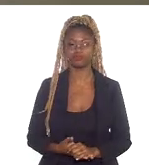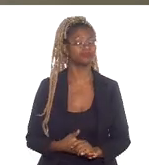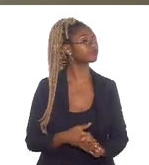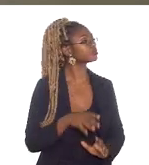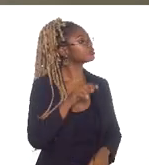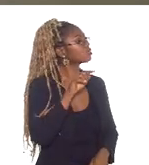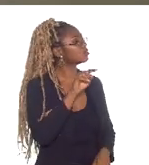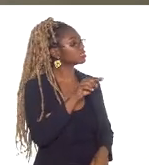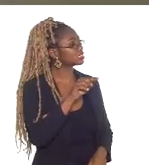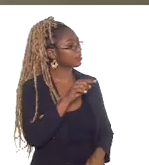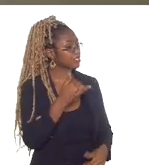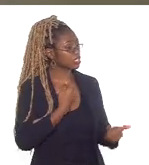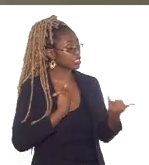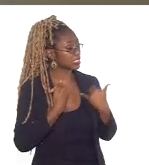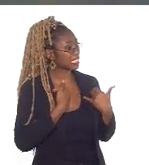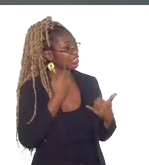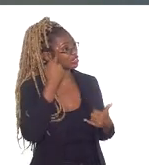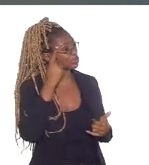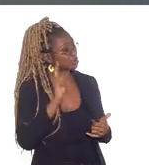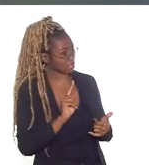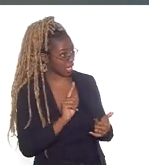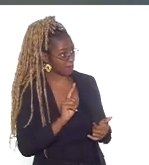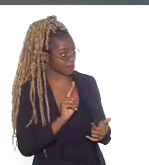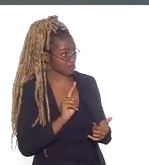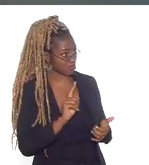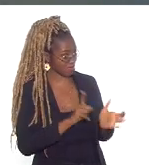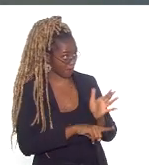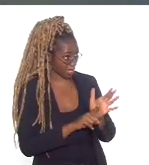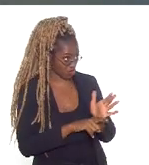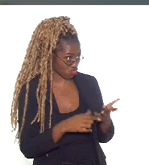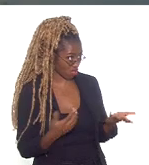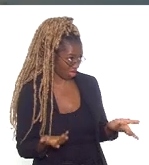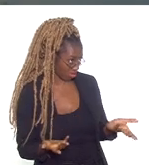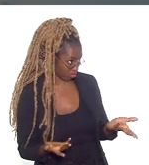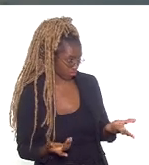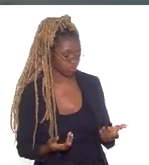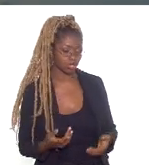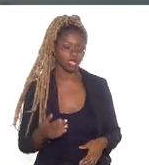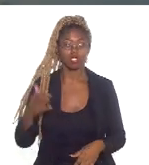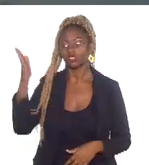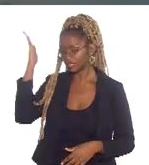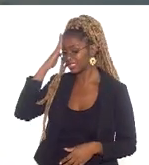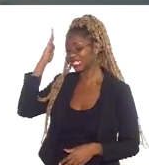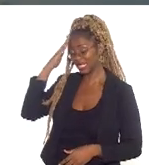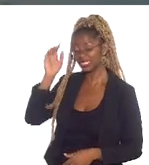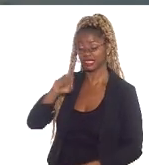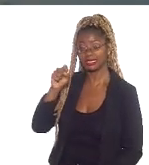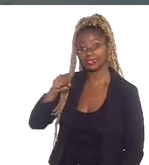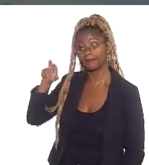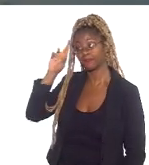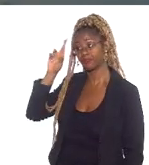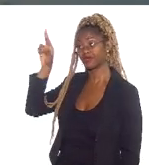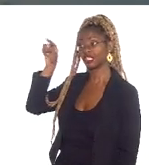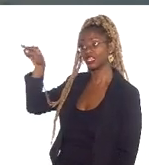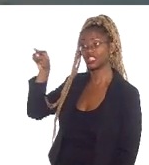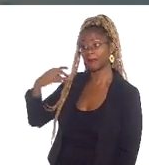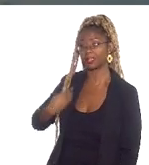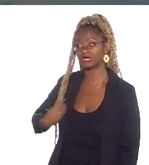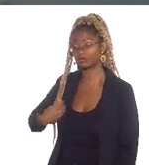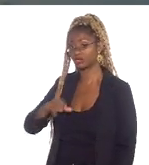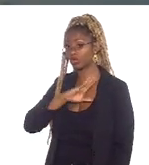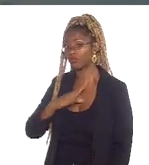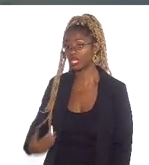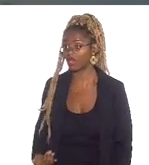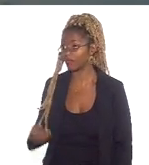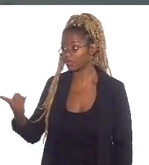sabe se é abatido ou não? Não sei. O superintendente da participação governamental está na